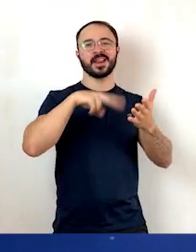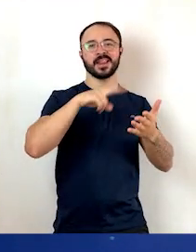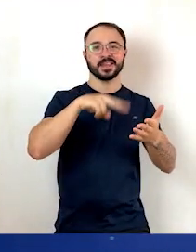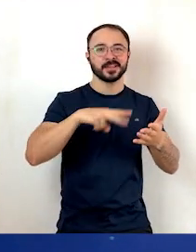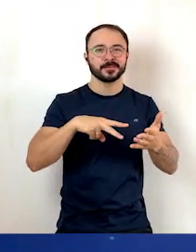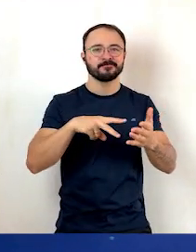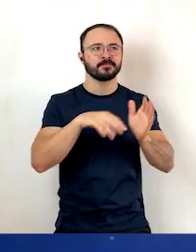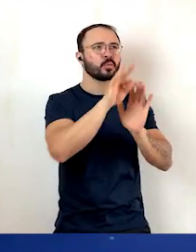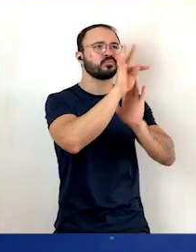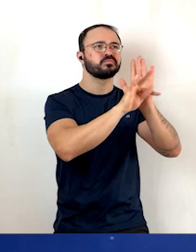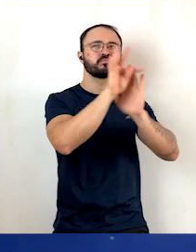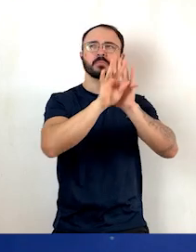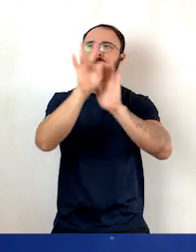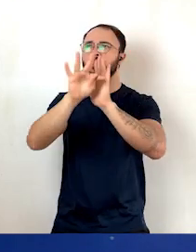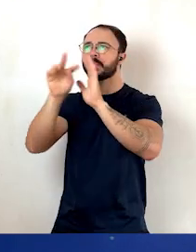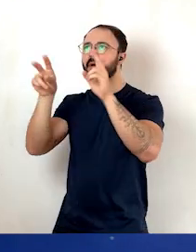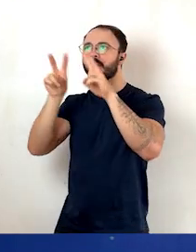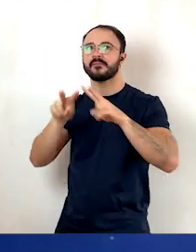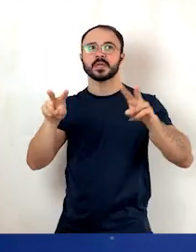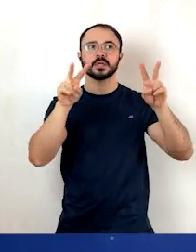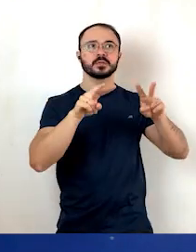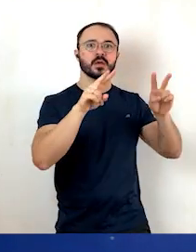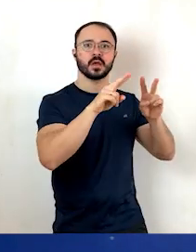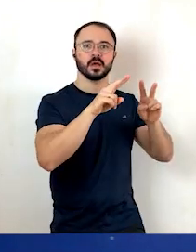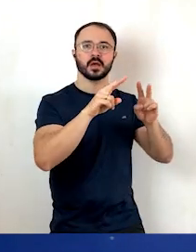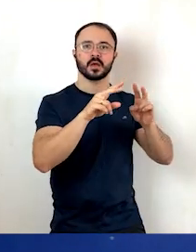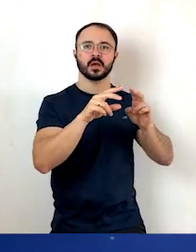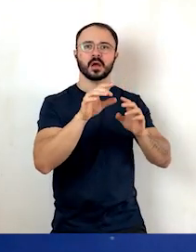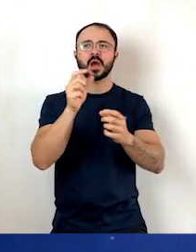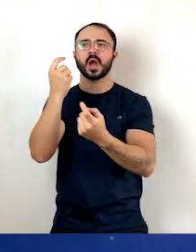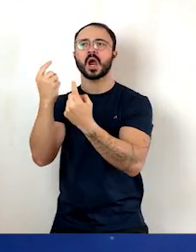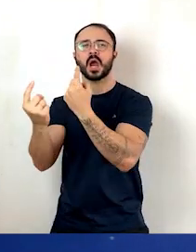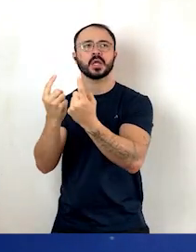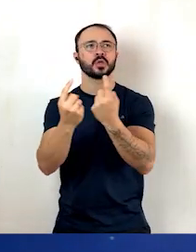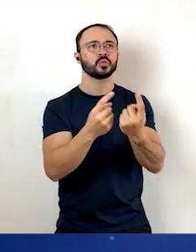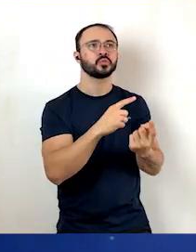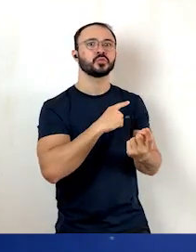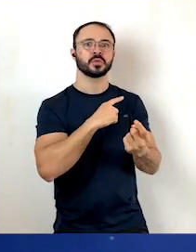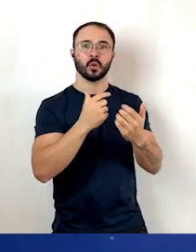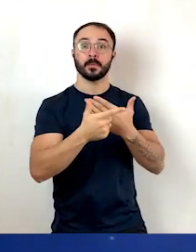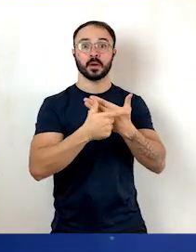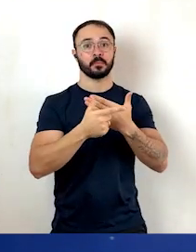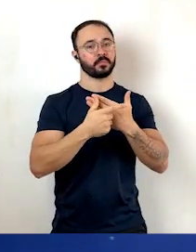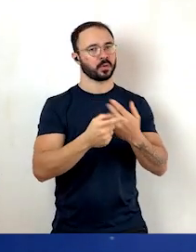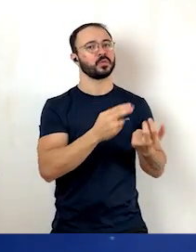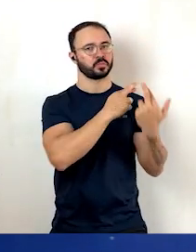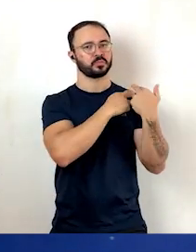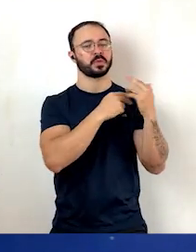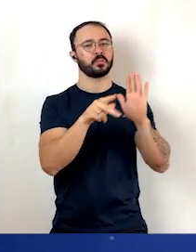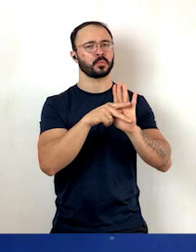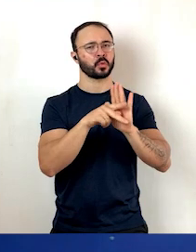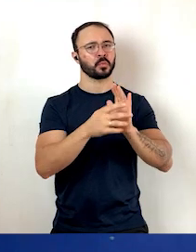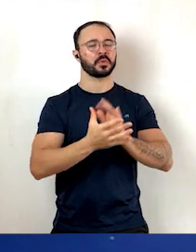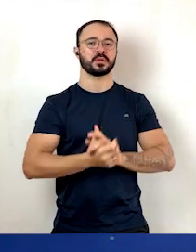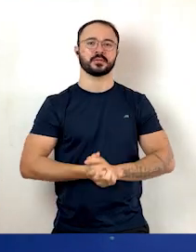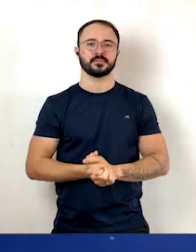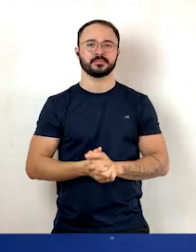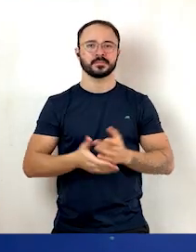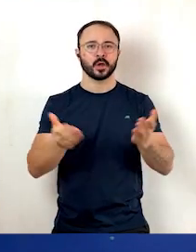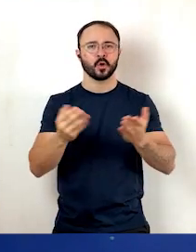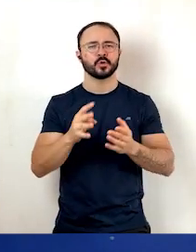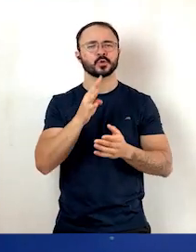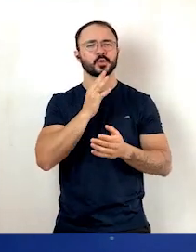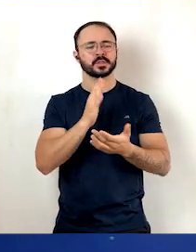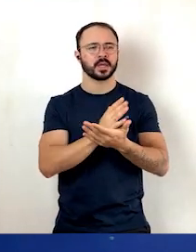os textos que estão na nossa volta cada um deles tem a sua função e a sua característica específica hoje nós